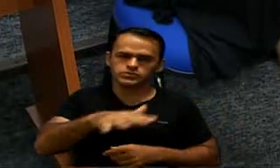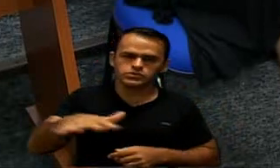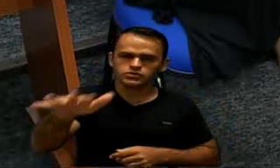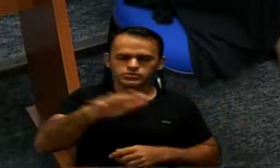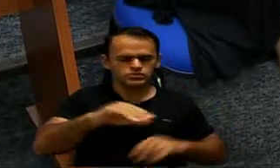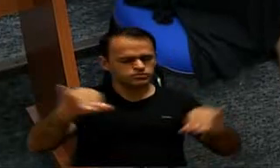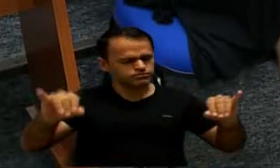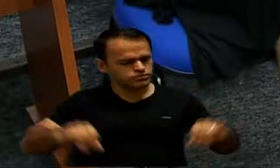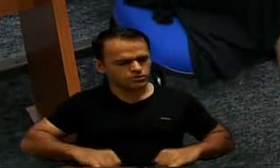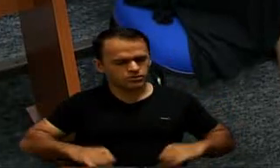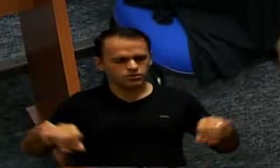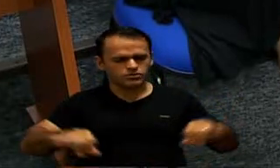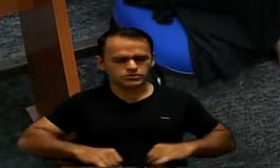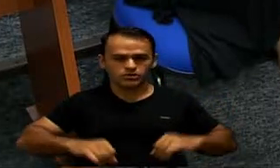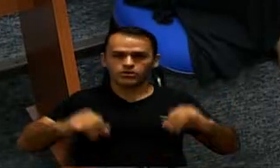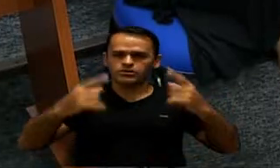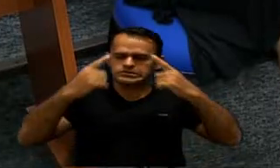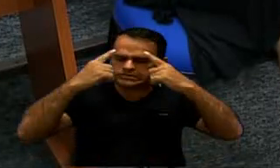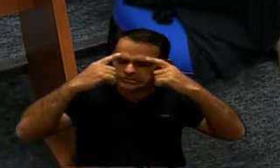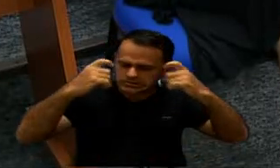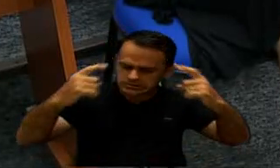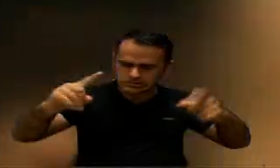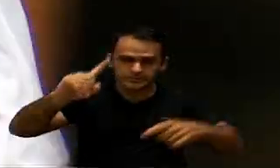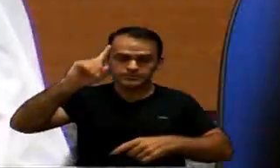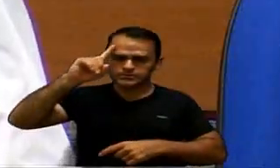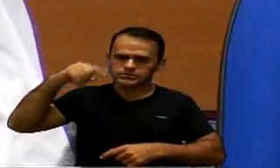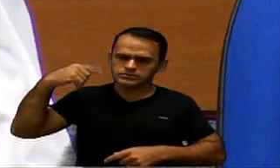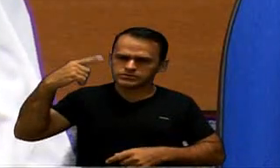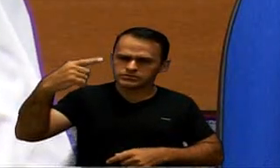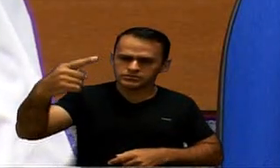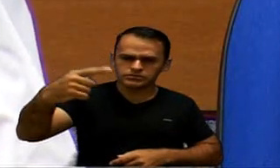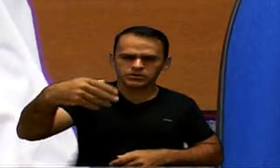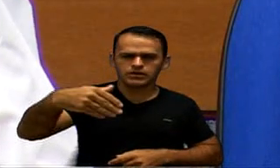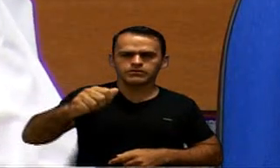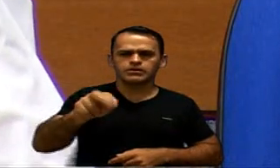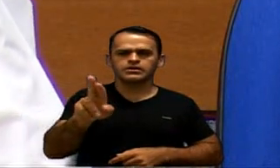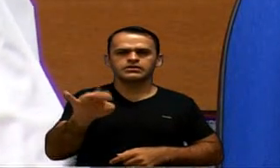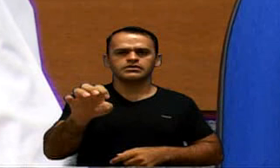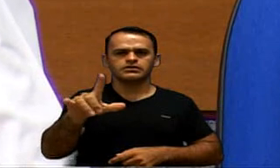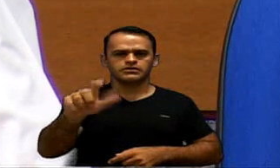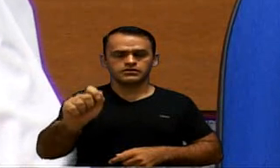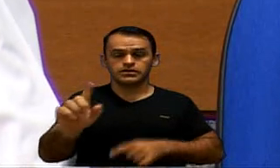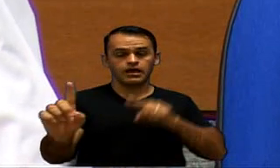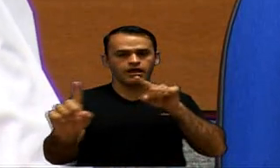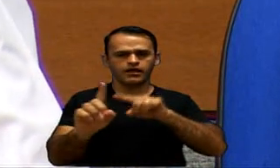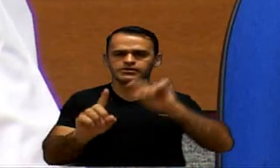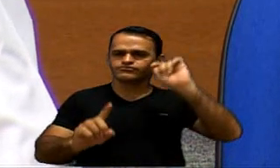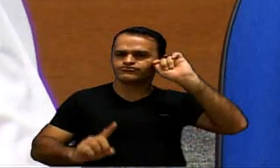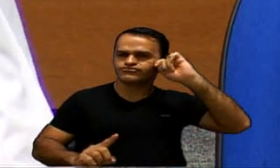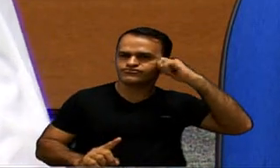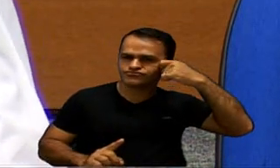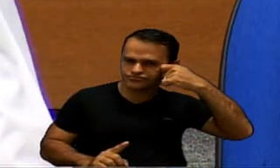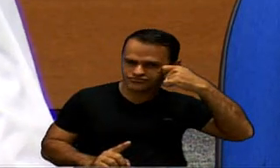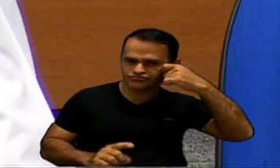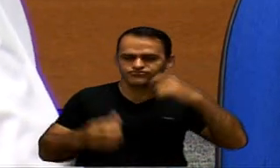sofrem violência, né, diariamente. Marielle Franco era uma mulher negra, lésbica,